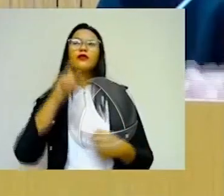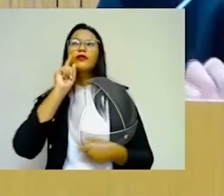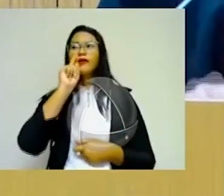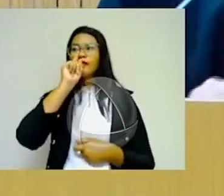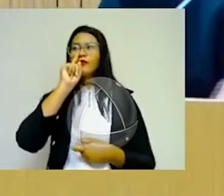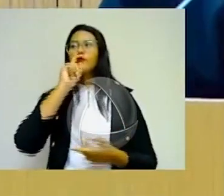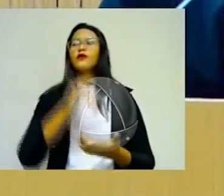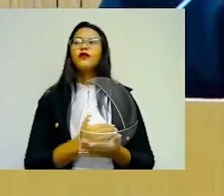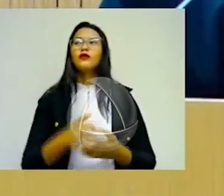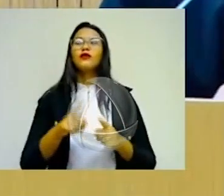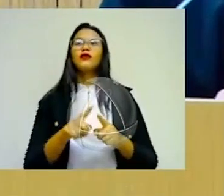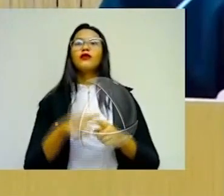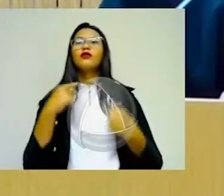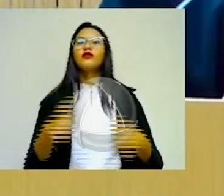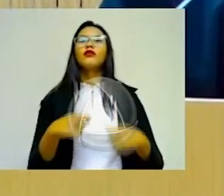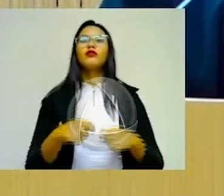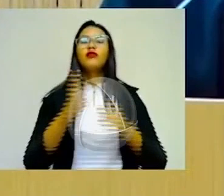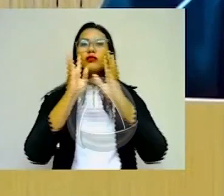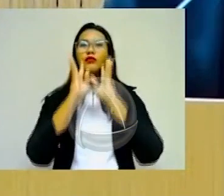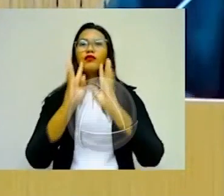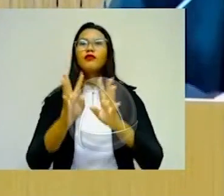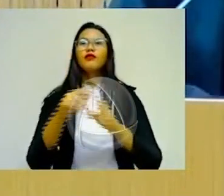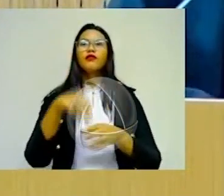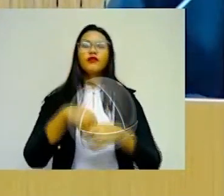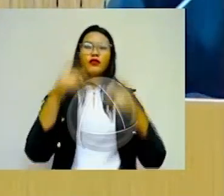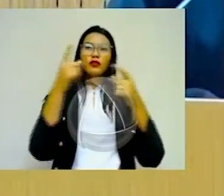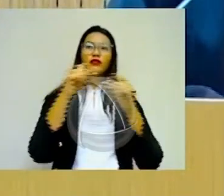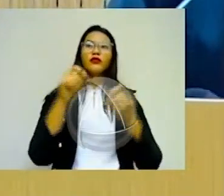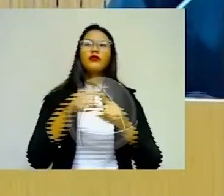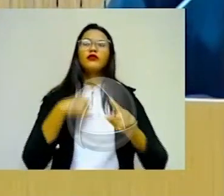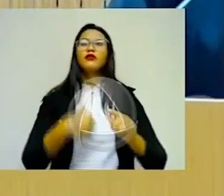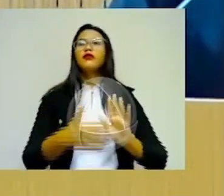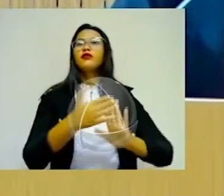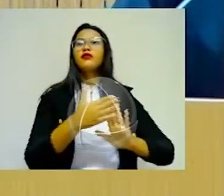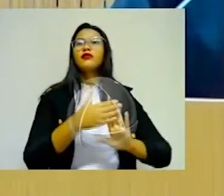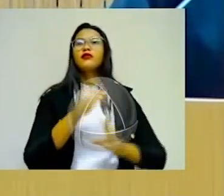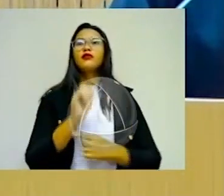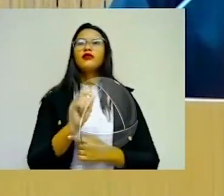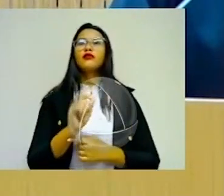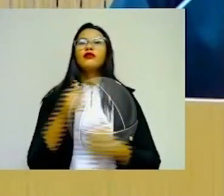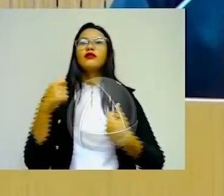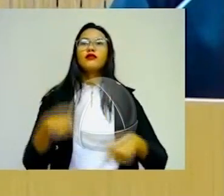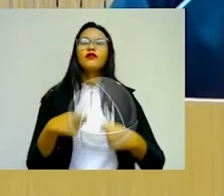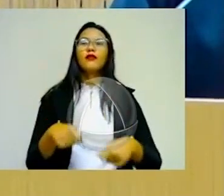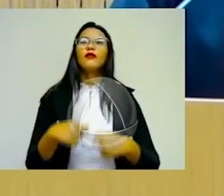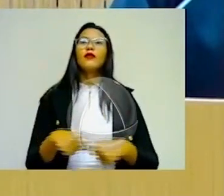situação financeira e orçamentária se agravou e precisa da atenção do Tribunal de Contas. A minha proposta